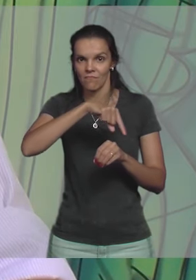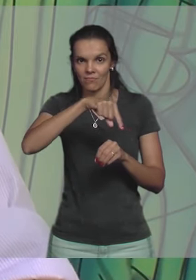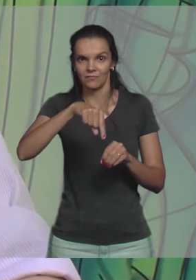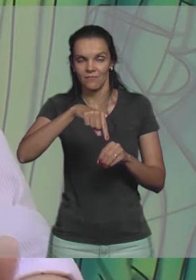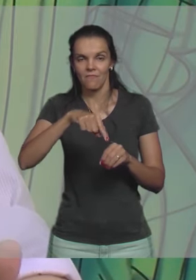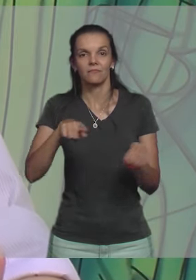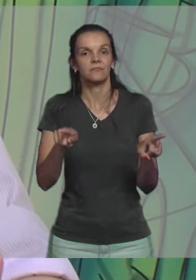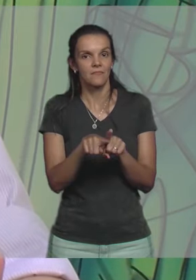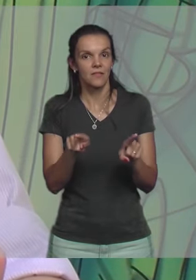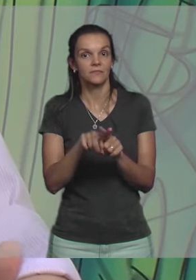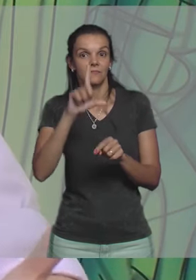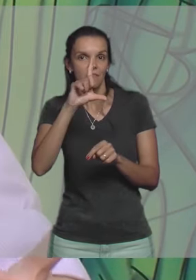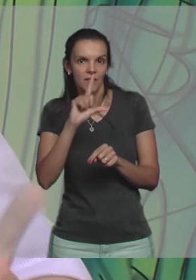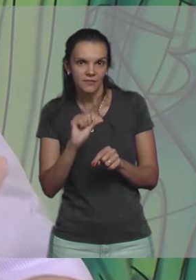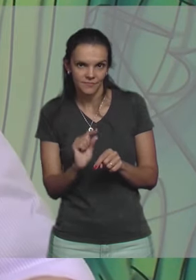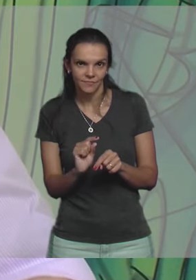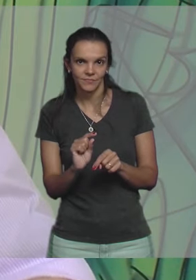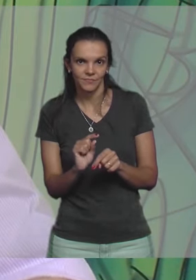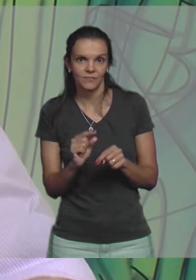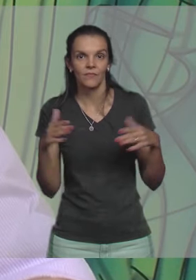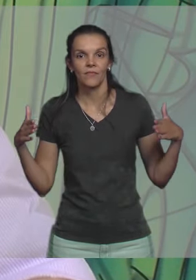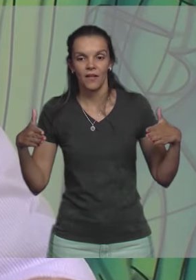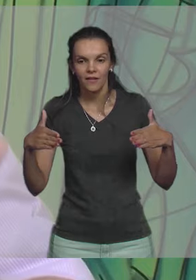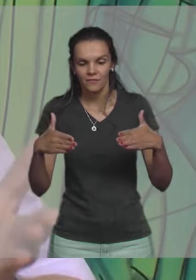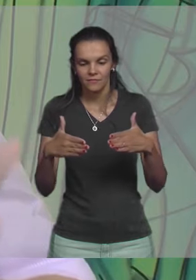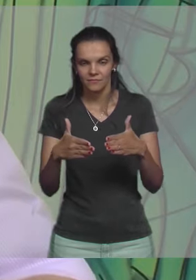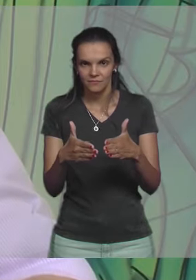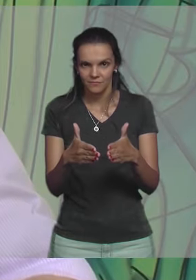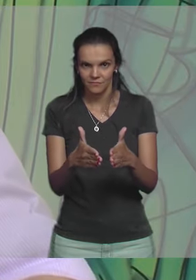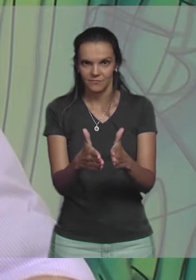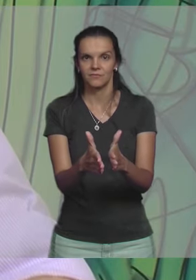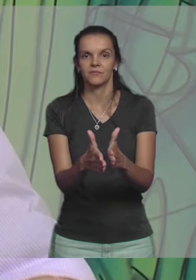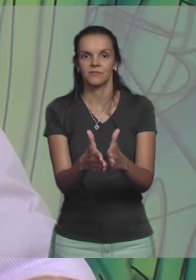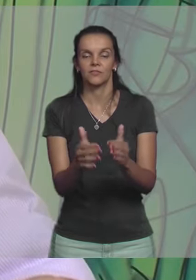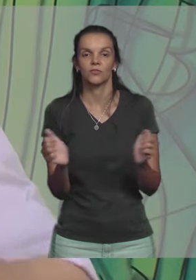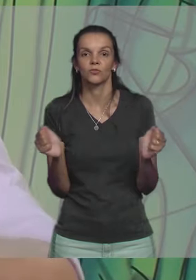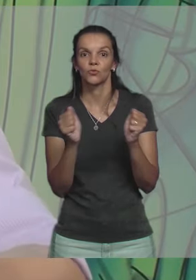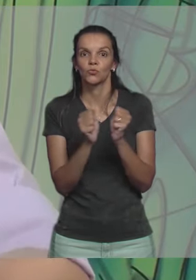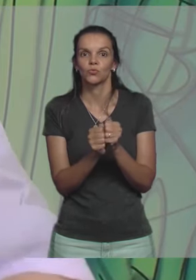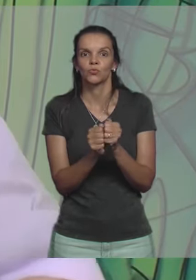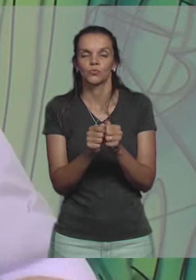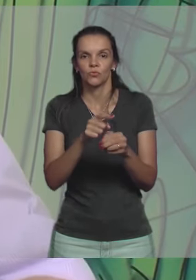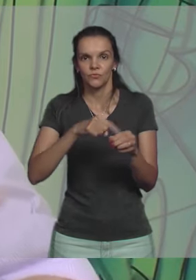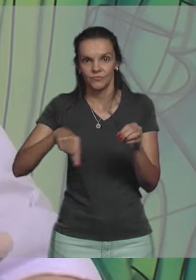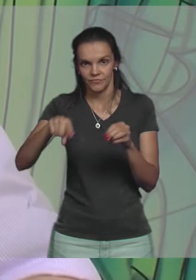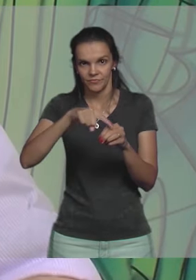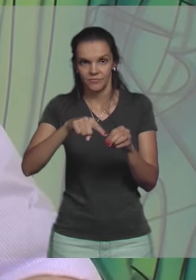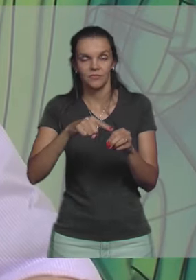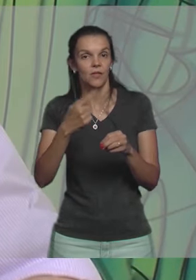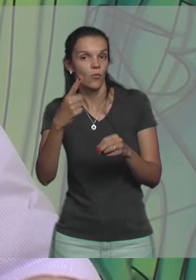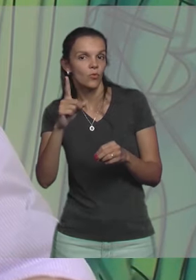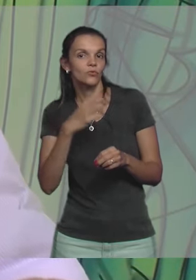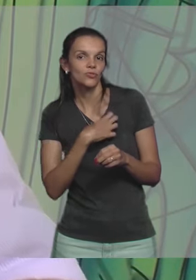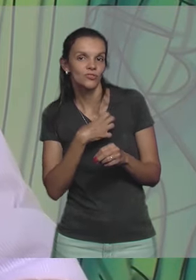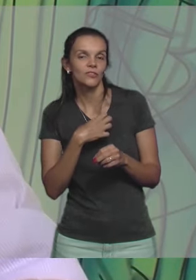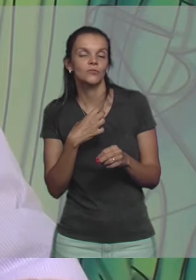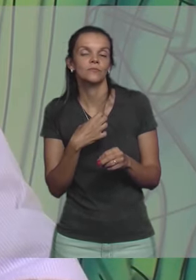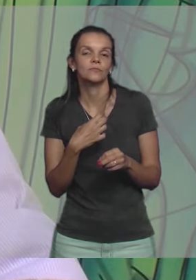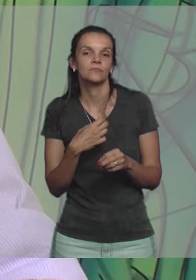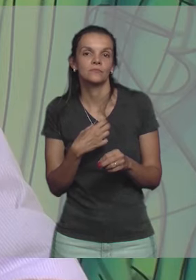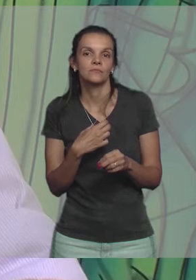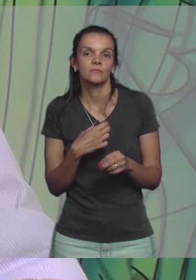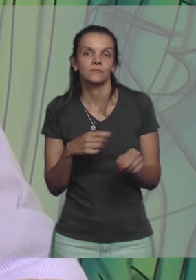para diminuir a velocidade. Afunilamento do trânsito da faixa junto a uma rotatória, junto a uma esquina, pode ser um outro mecanismo. A